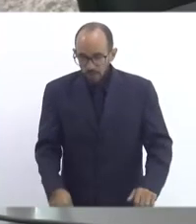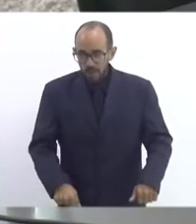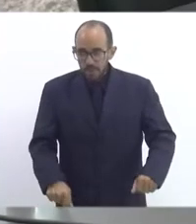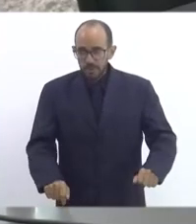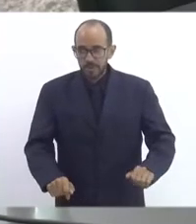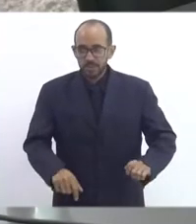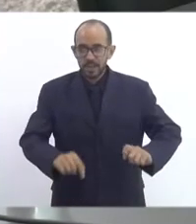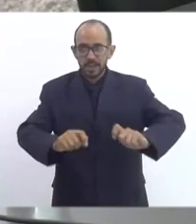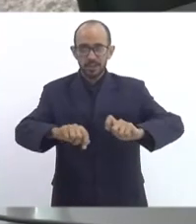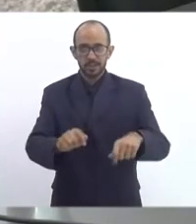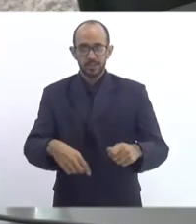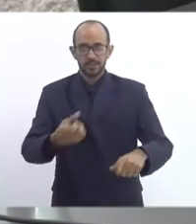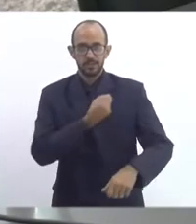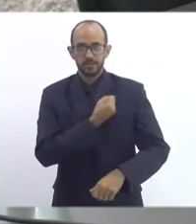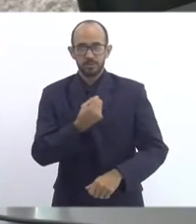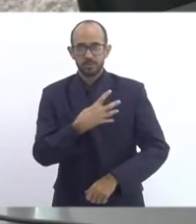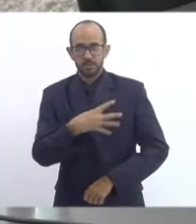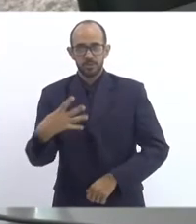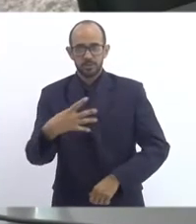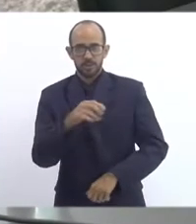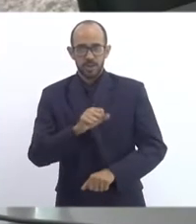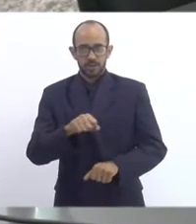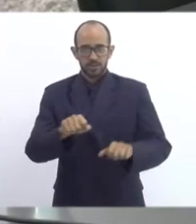44, emendas de plenário, projeto de lei